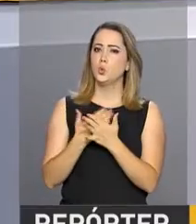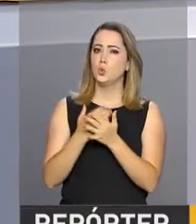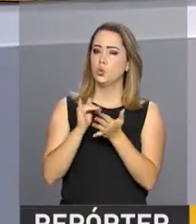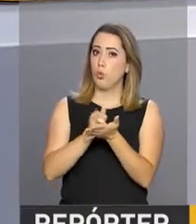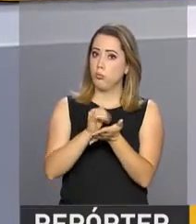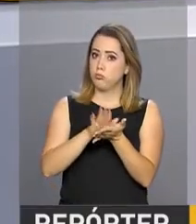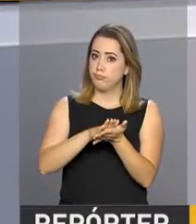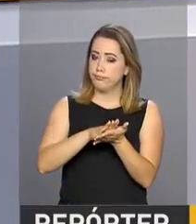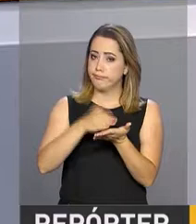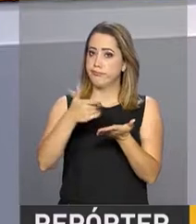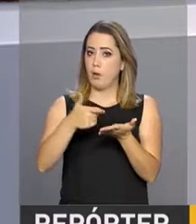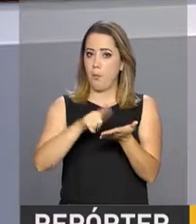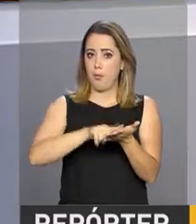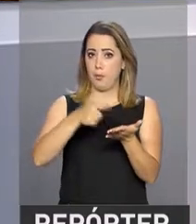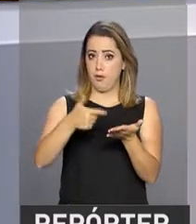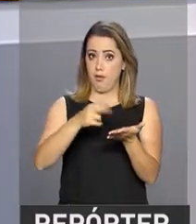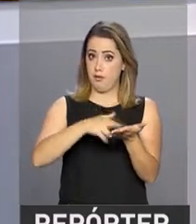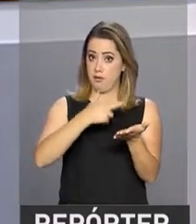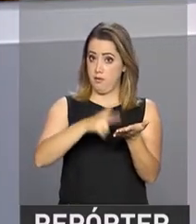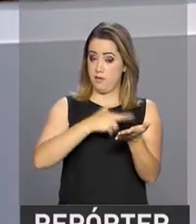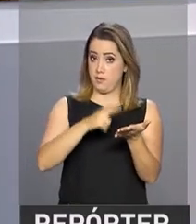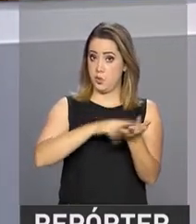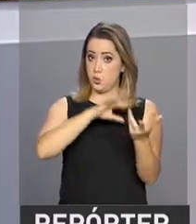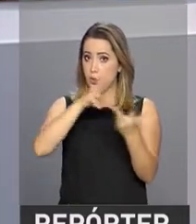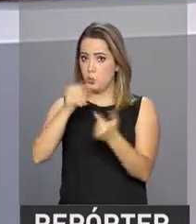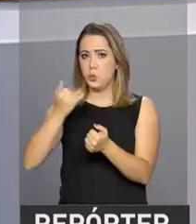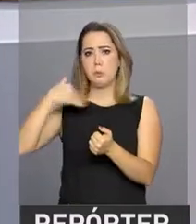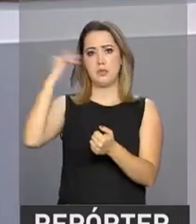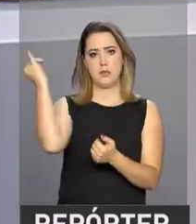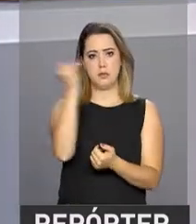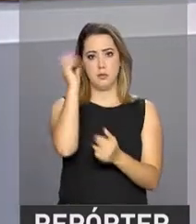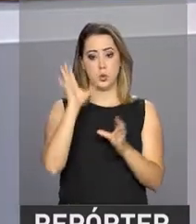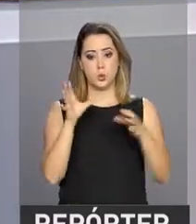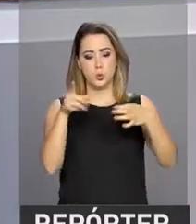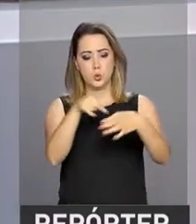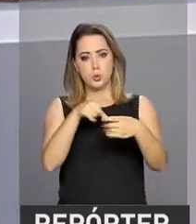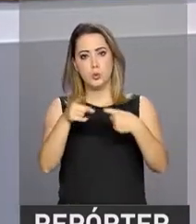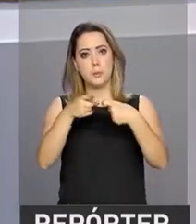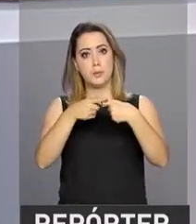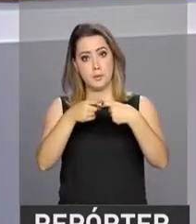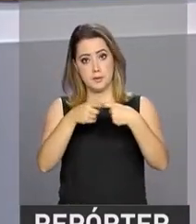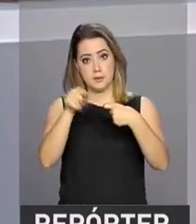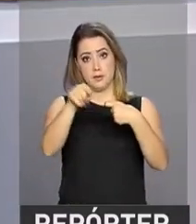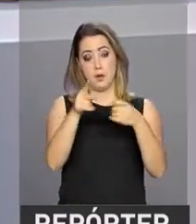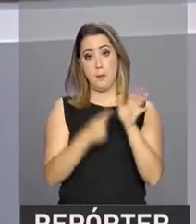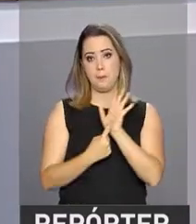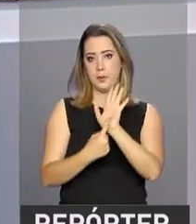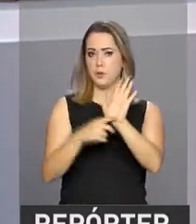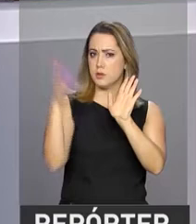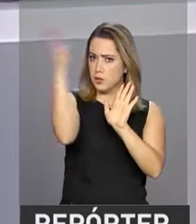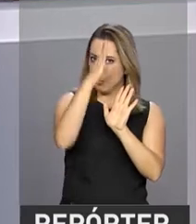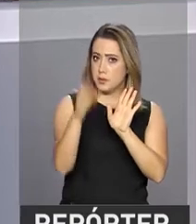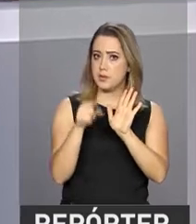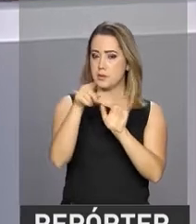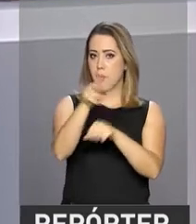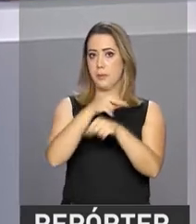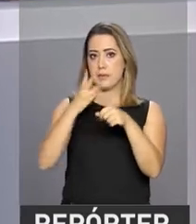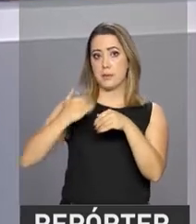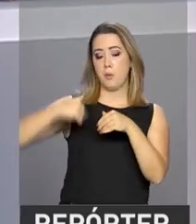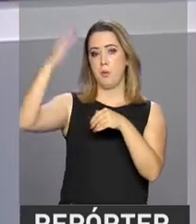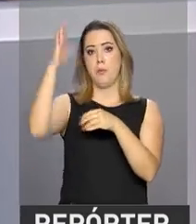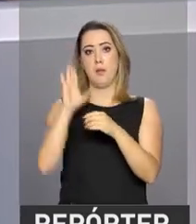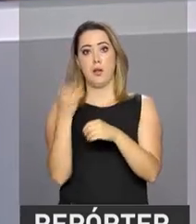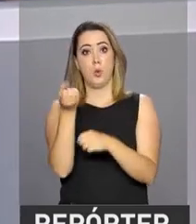pela the lancet uma das revistas internacionais mais importantes na área da medicina mostra que o brasil está entre os países com